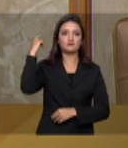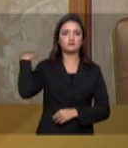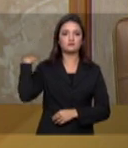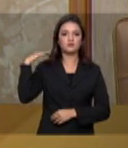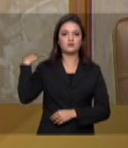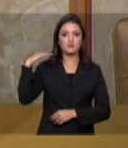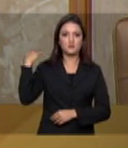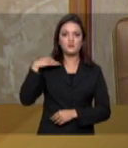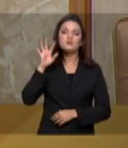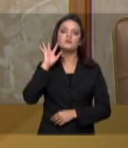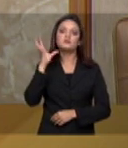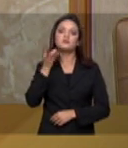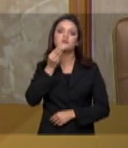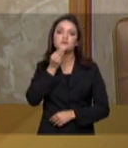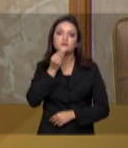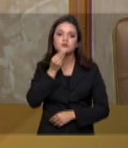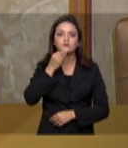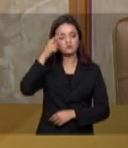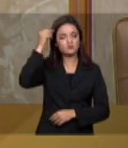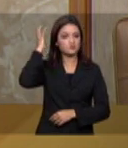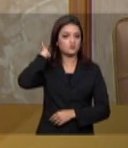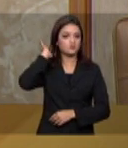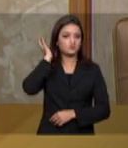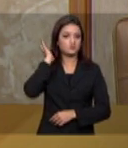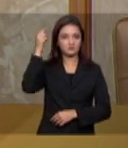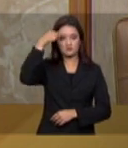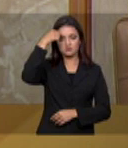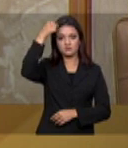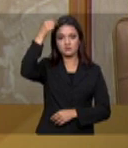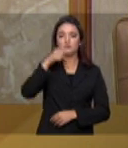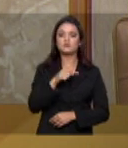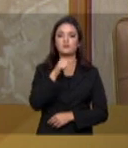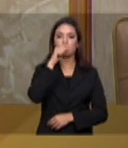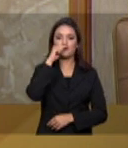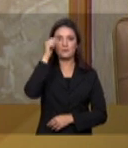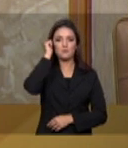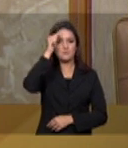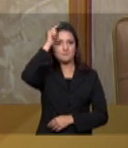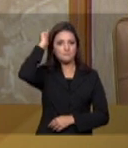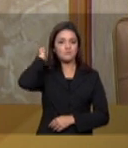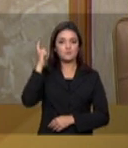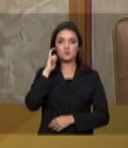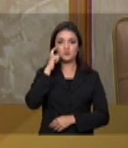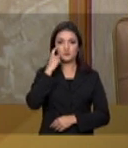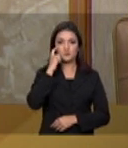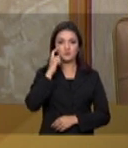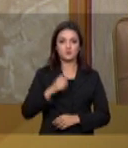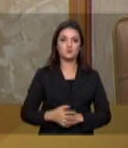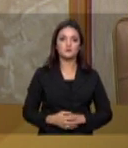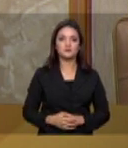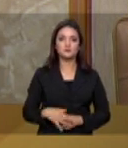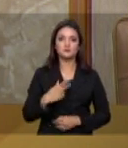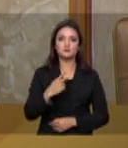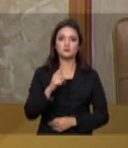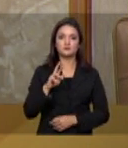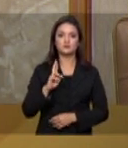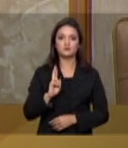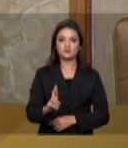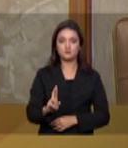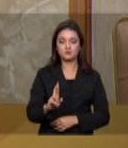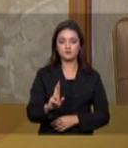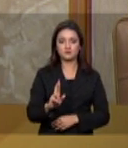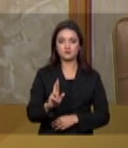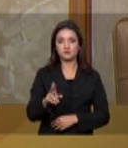Cármen Lúcia Dias toffoli rosa verde e Roberto Barroso Edson faquinha Alexandre de Moraes e Nunes Marques procurador-geral da